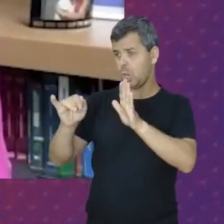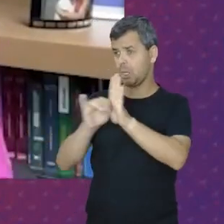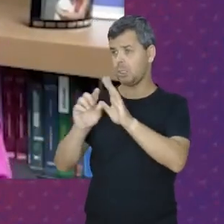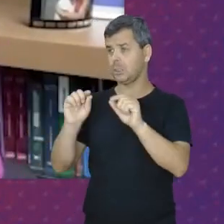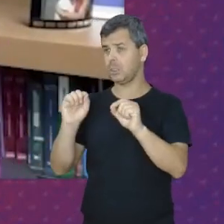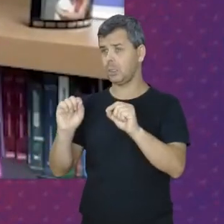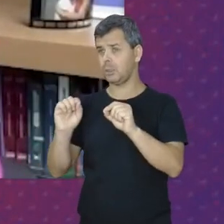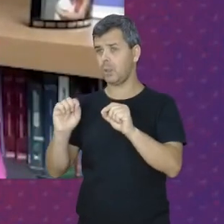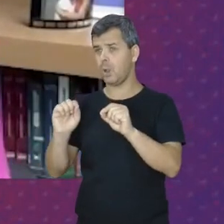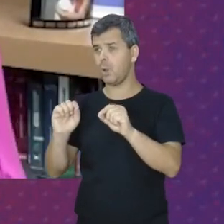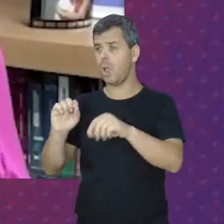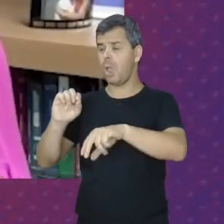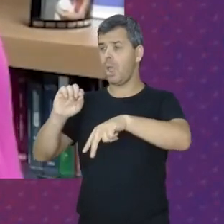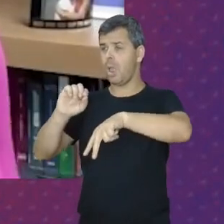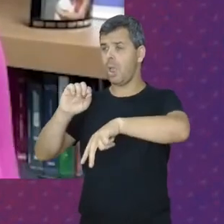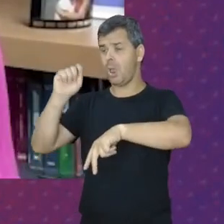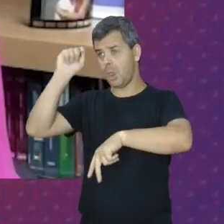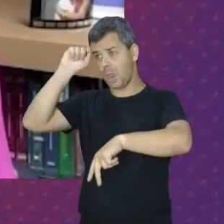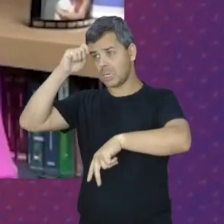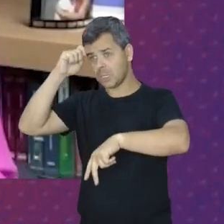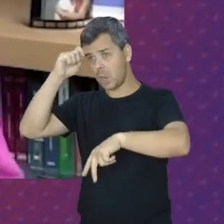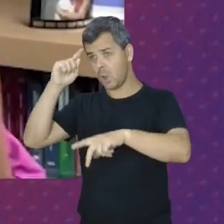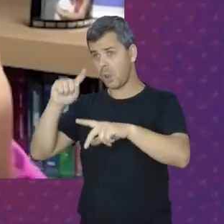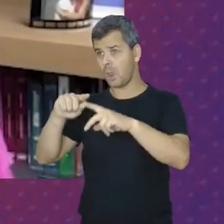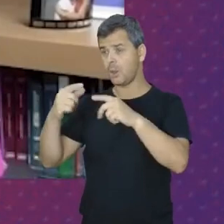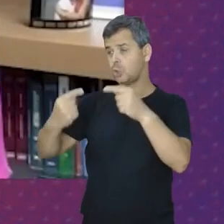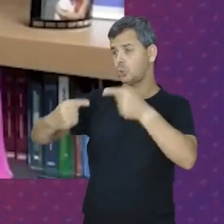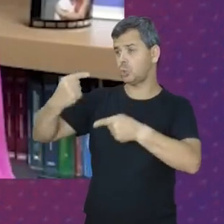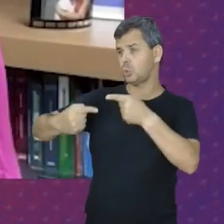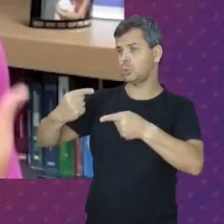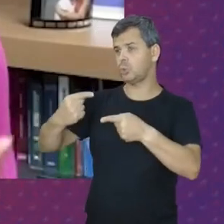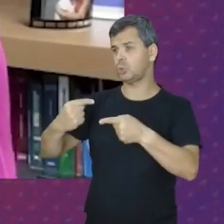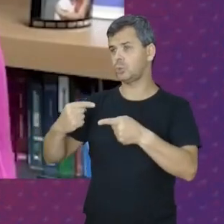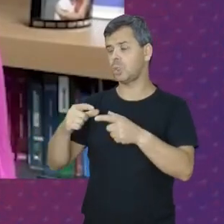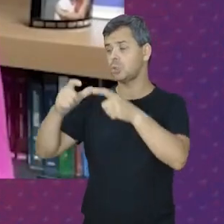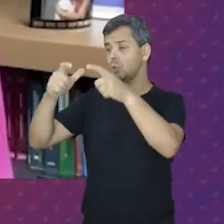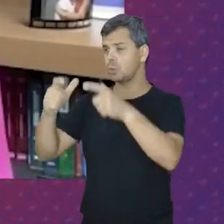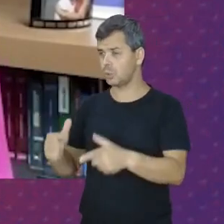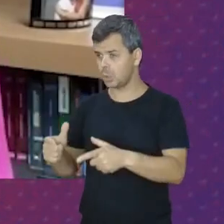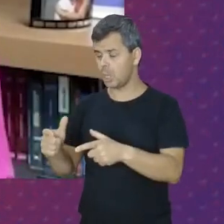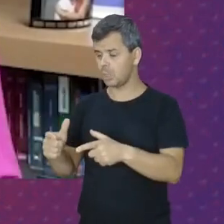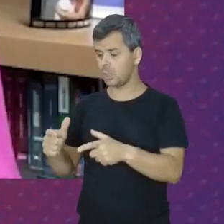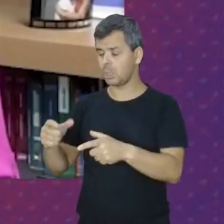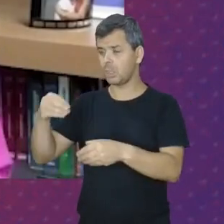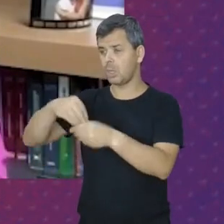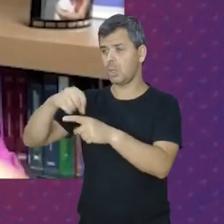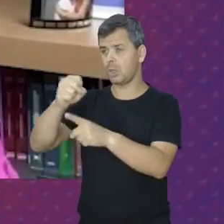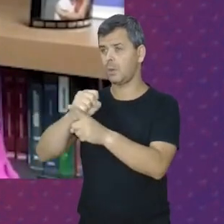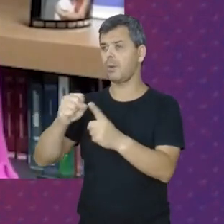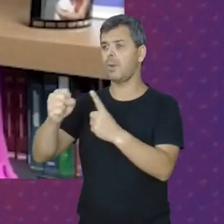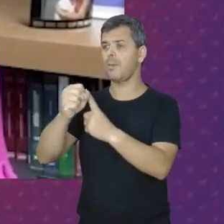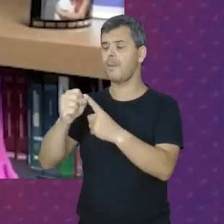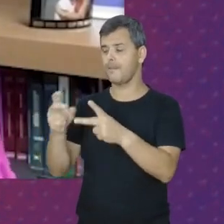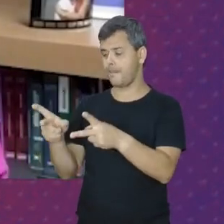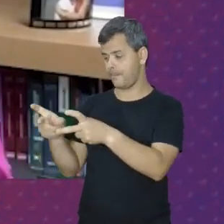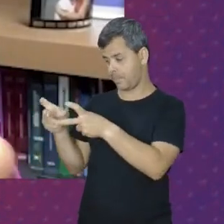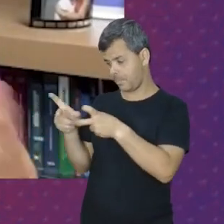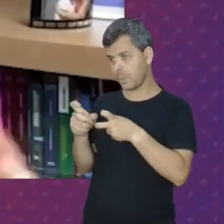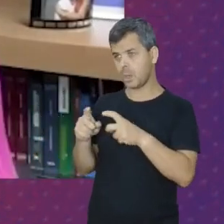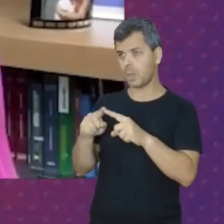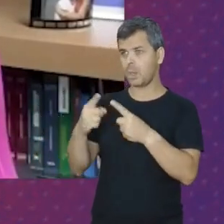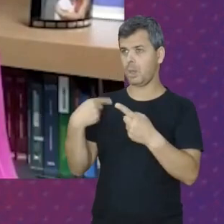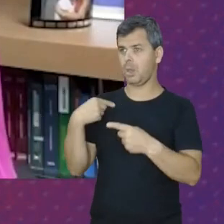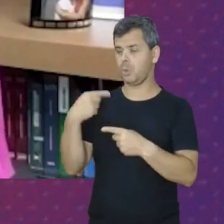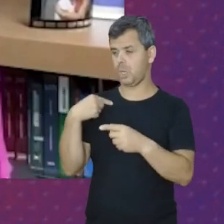identidade racial, e quando você discute esse lugar na sociedade, você vai perceber que